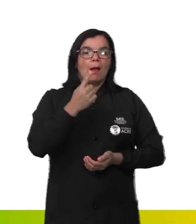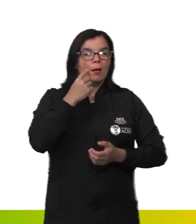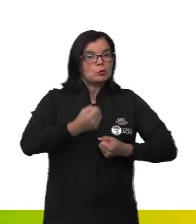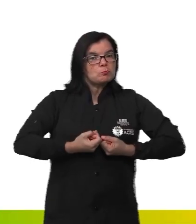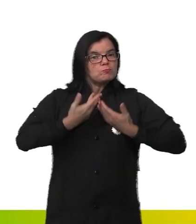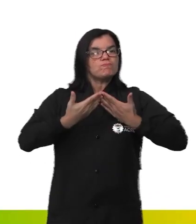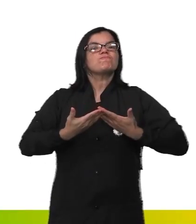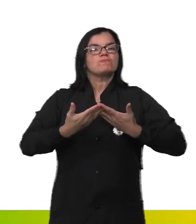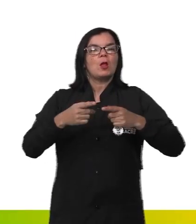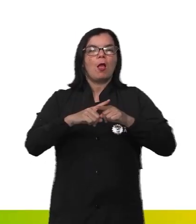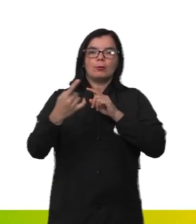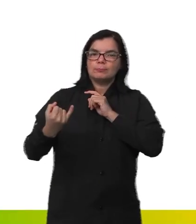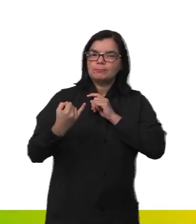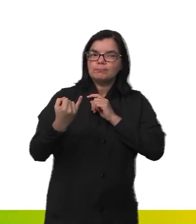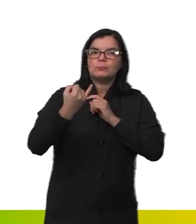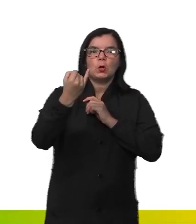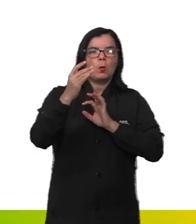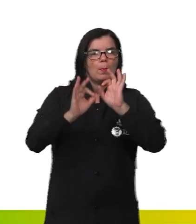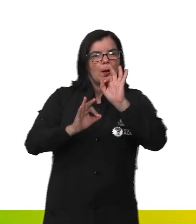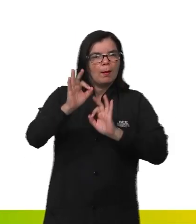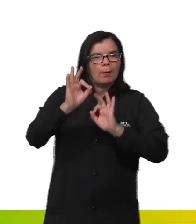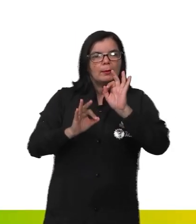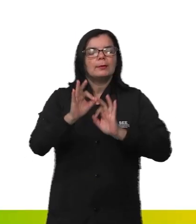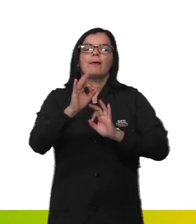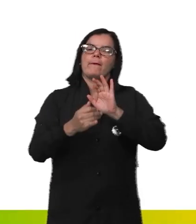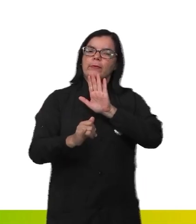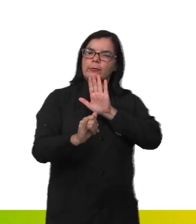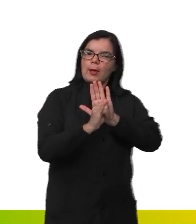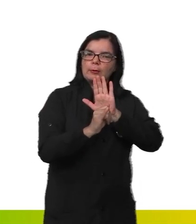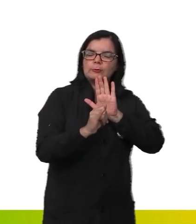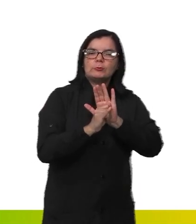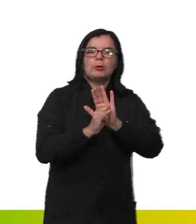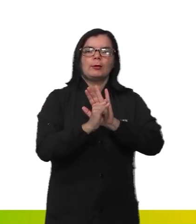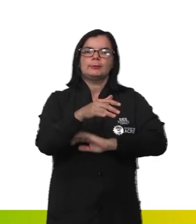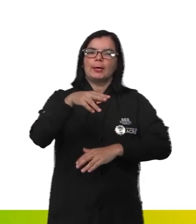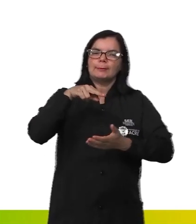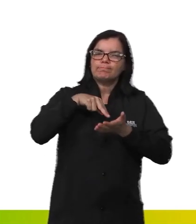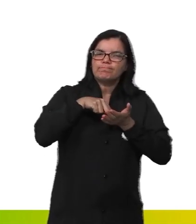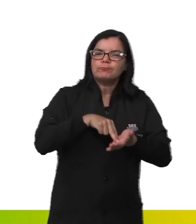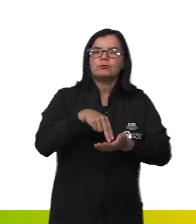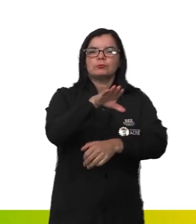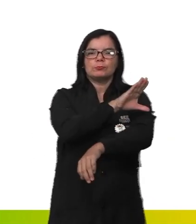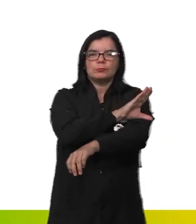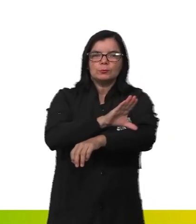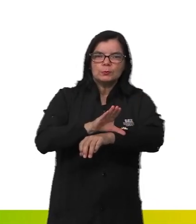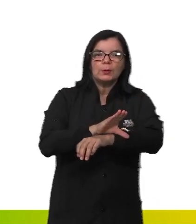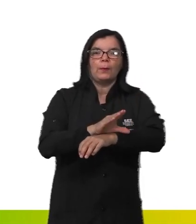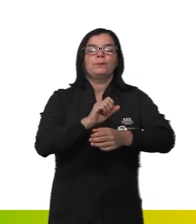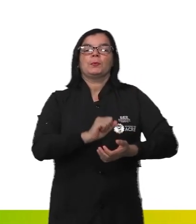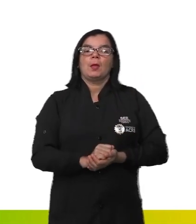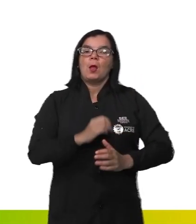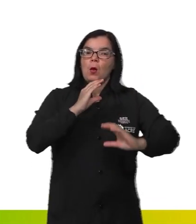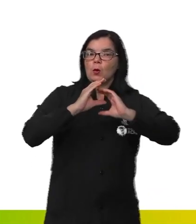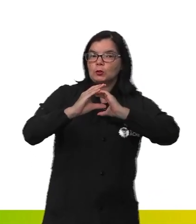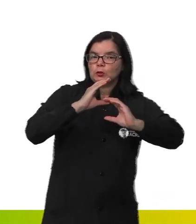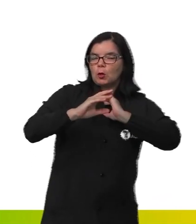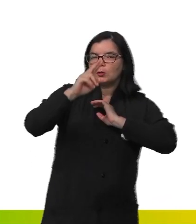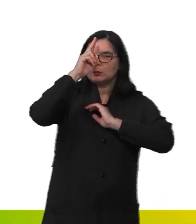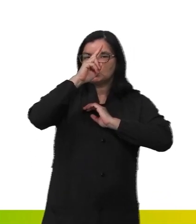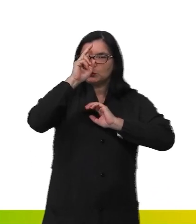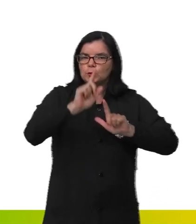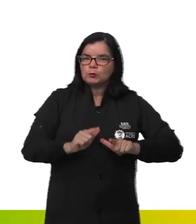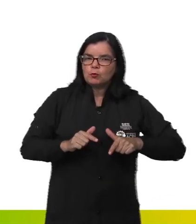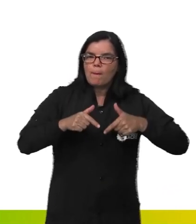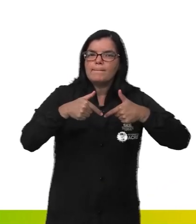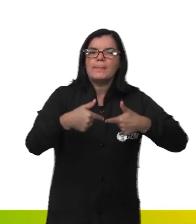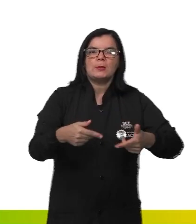expressões corporais são fundamentais para a construção da identidade e resistência cultural. Elas comunicam história de